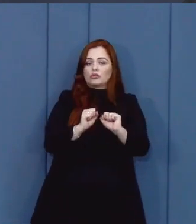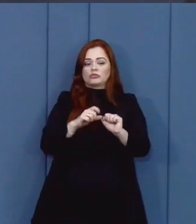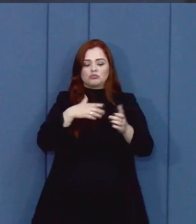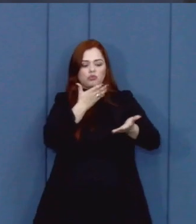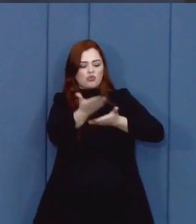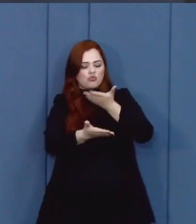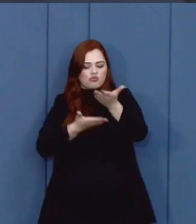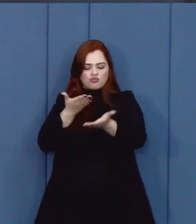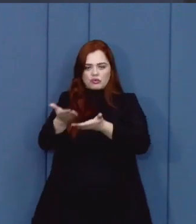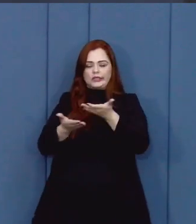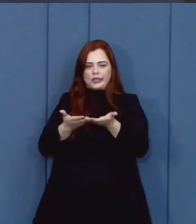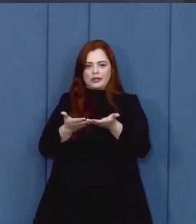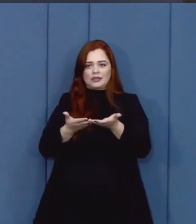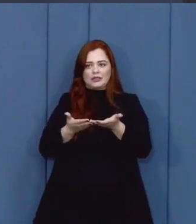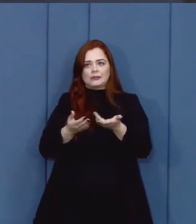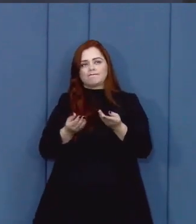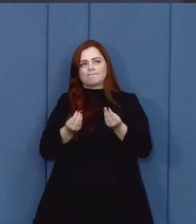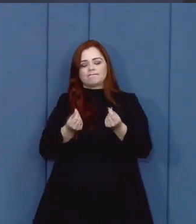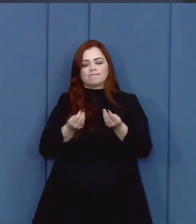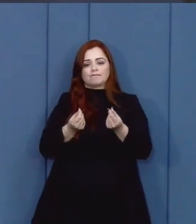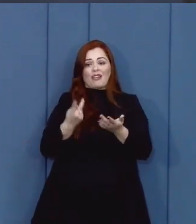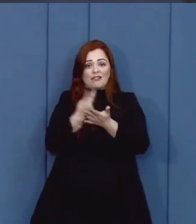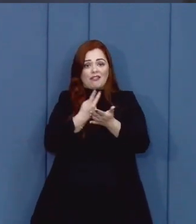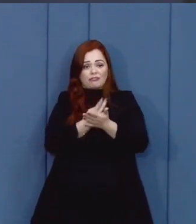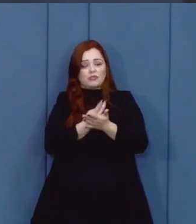gerar de maneira mais factível